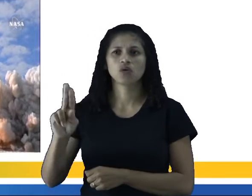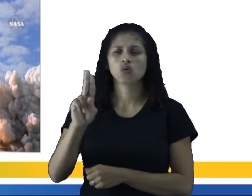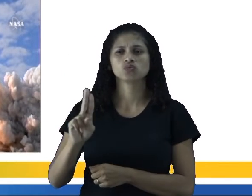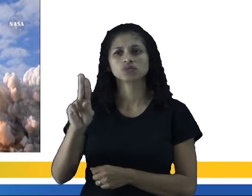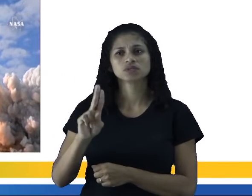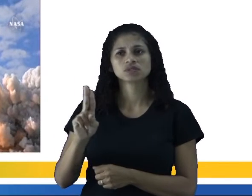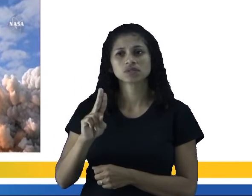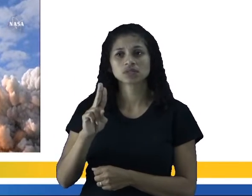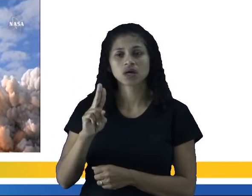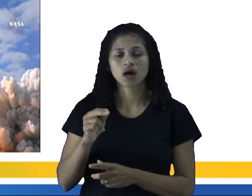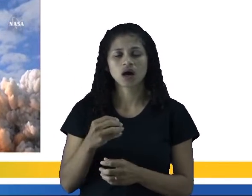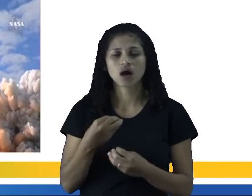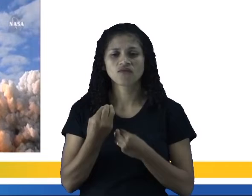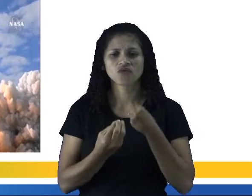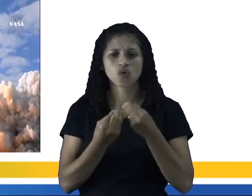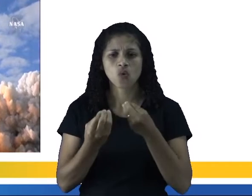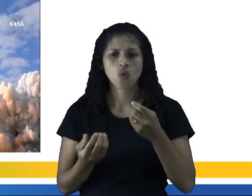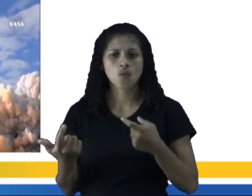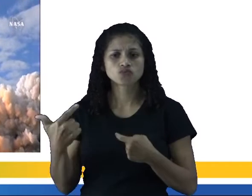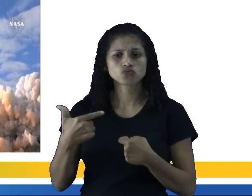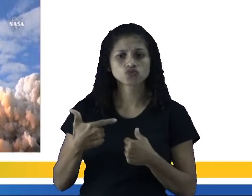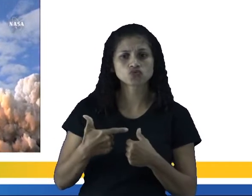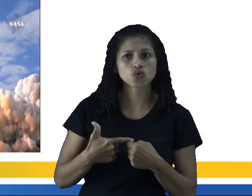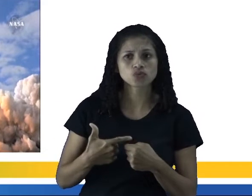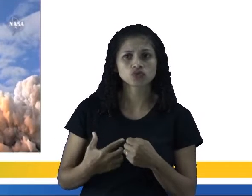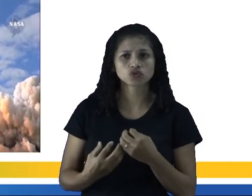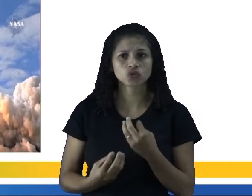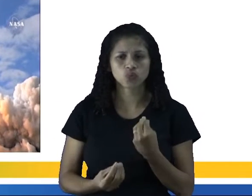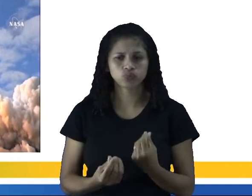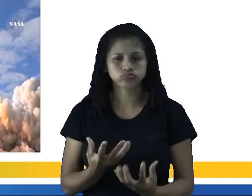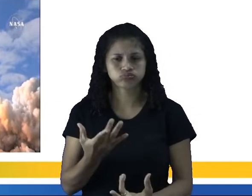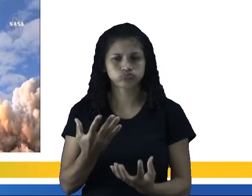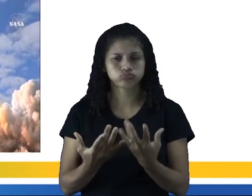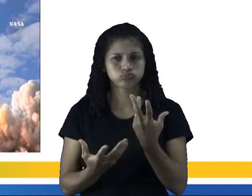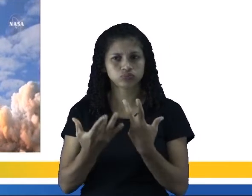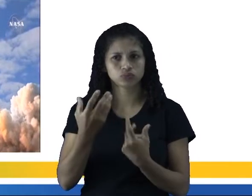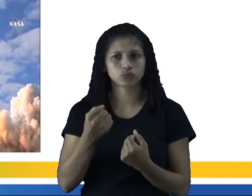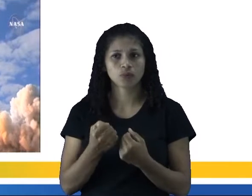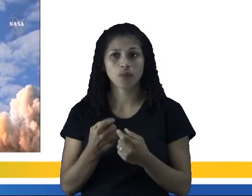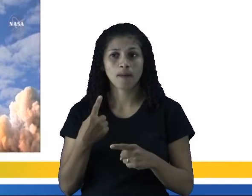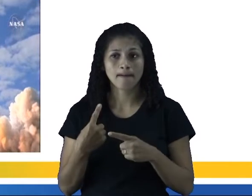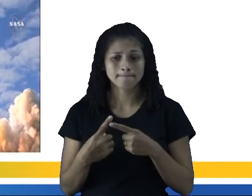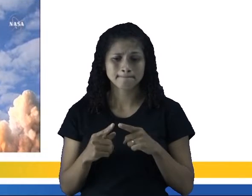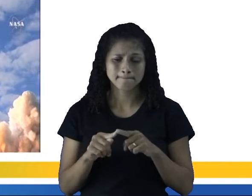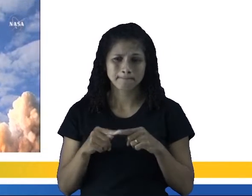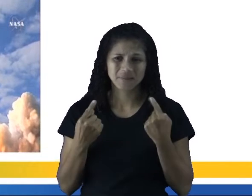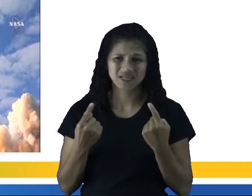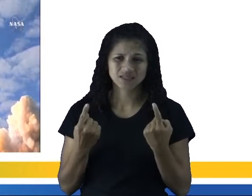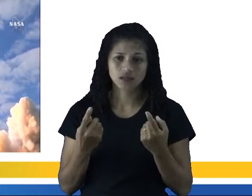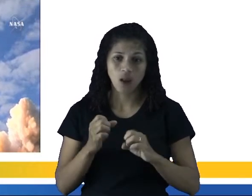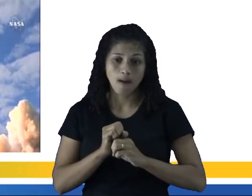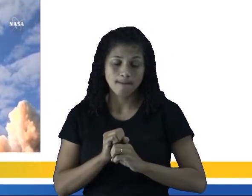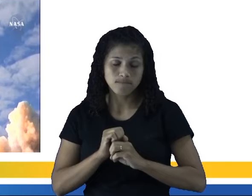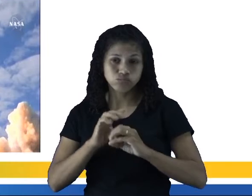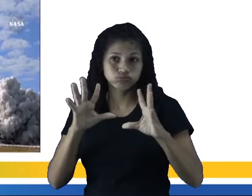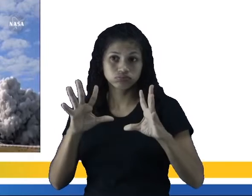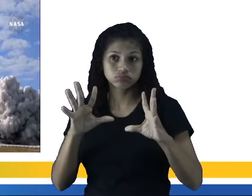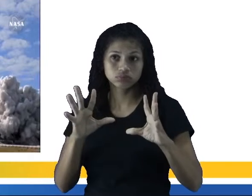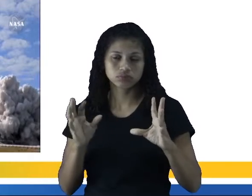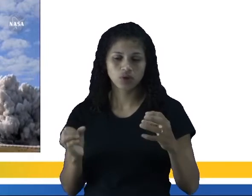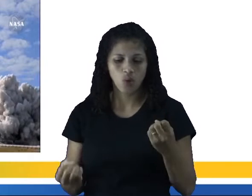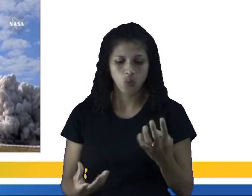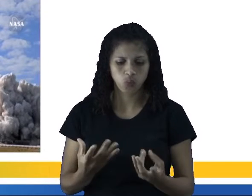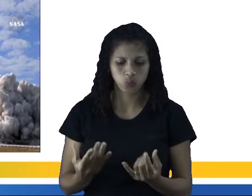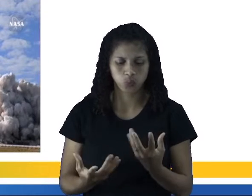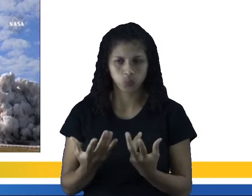né? Só que teve muitos acidentes, né? Ele entrava ali em combustão muito facilmente. Então, depois disso, ele não foi mais utilizado não